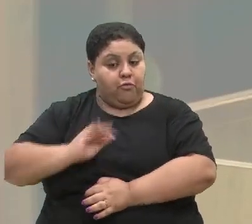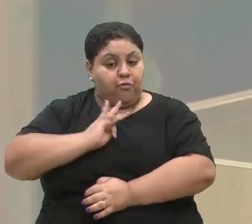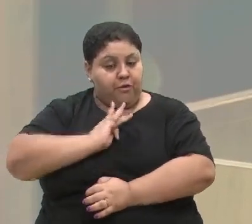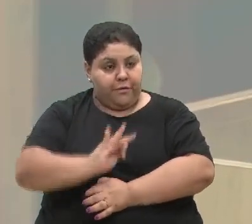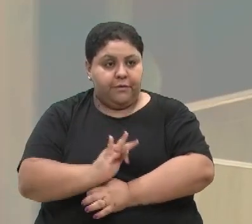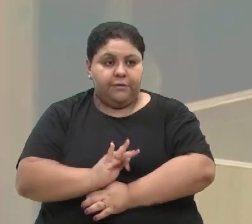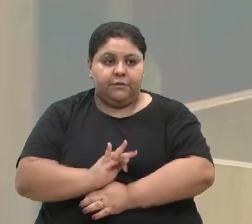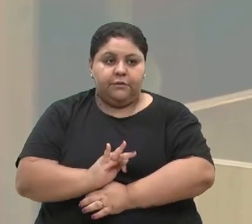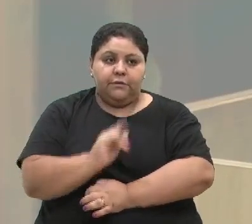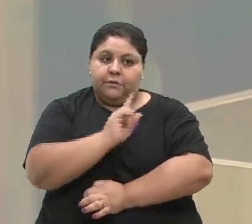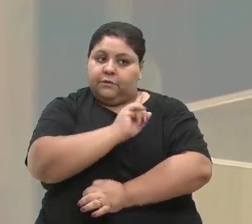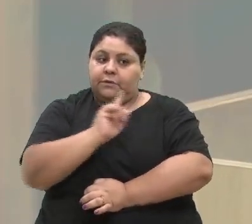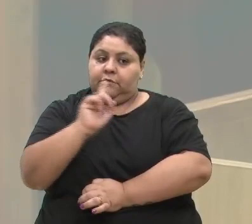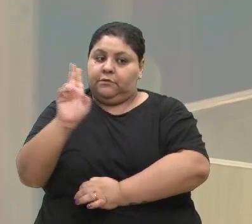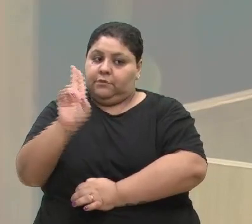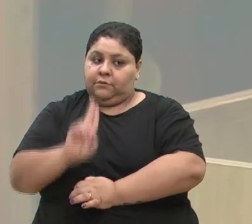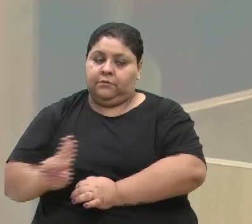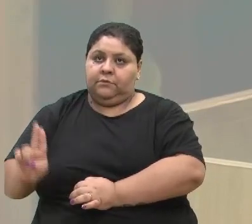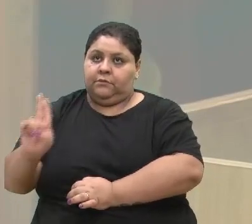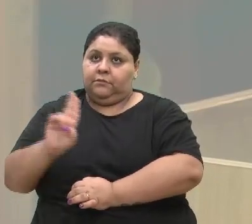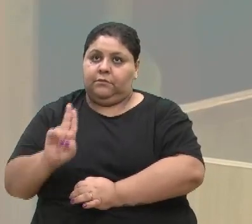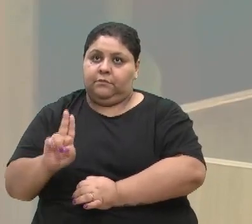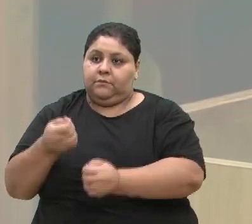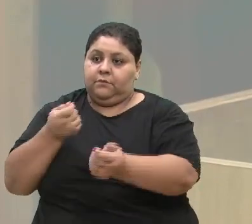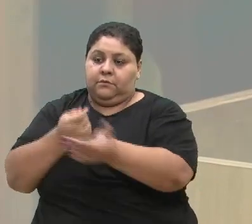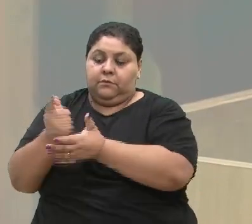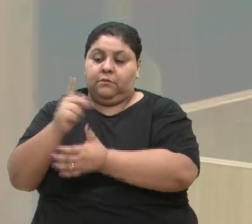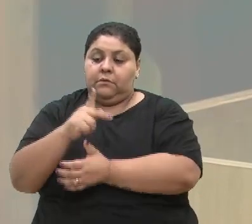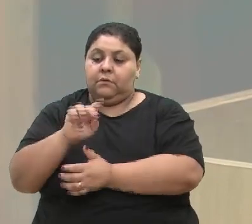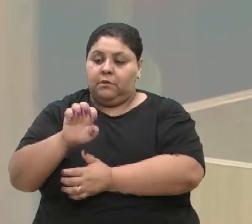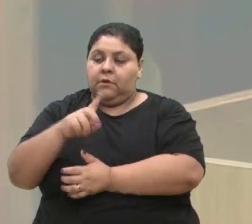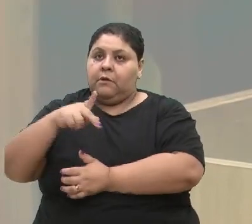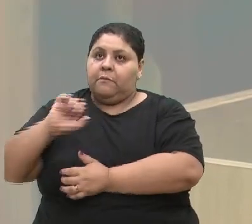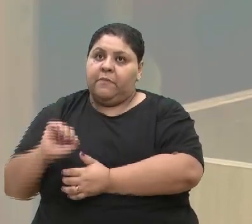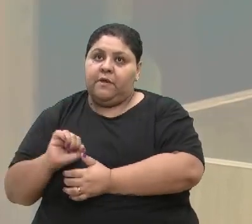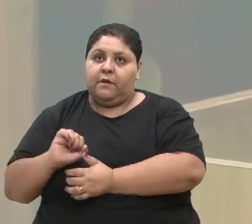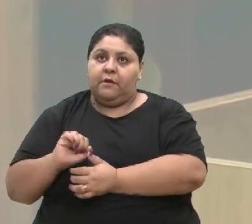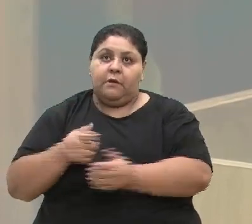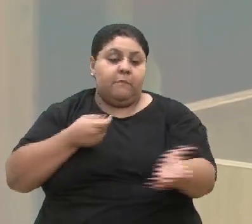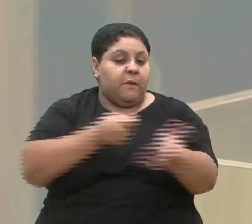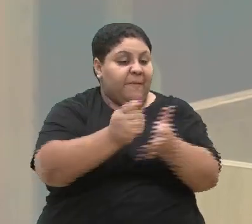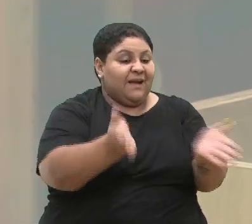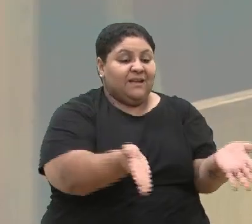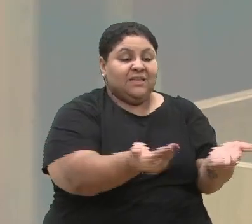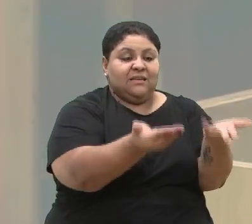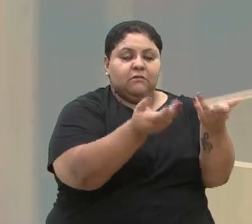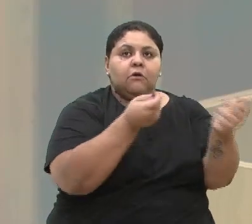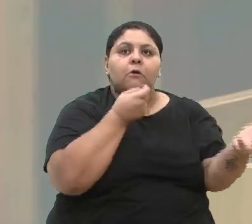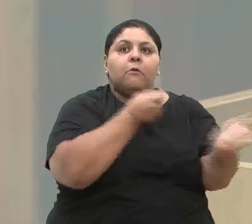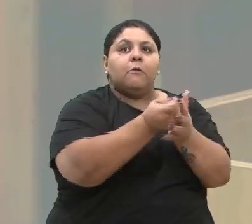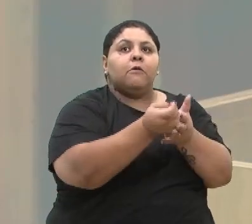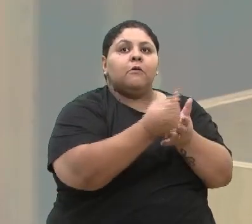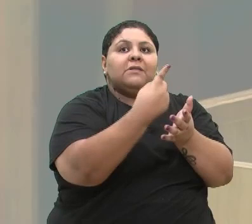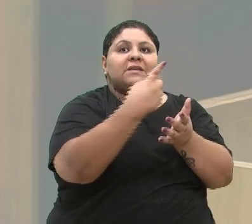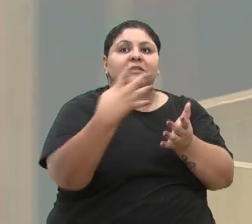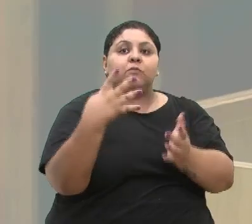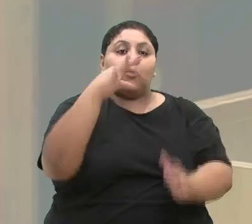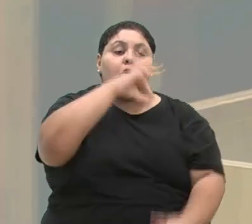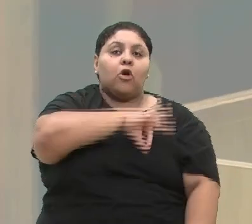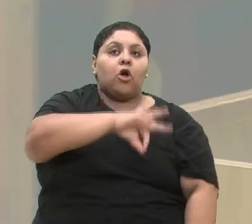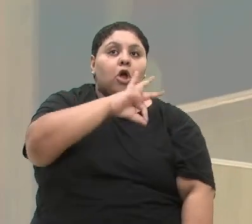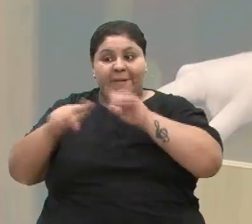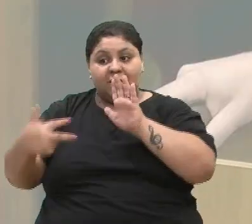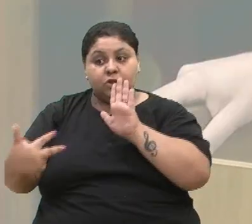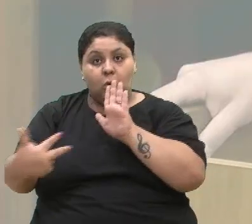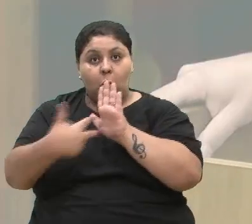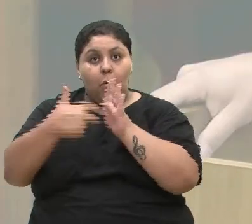que não é utilizado nem para comprar IPI e nem para pagar incentivo, para pagar o 14º dos ACS e